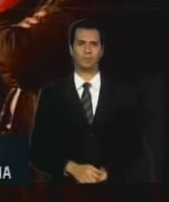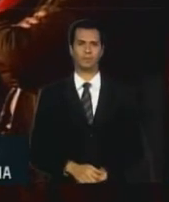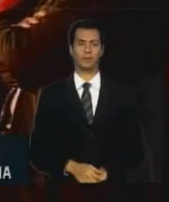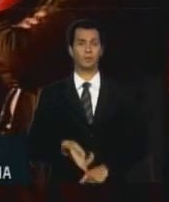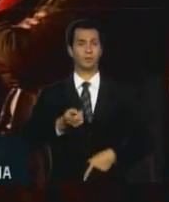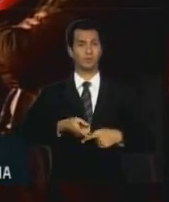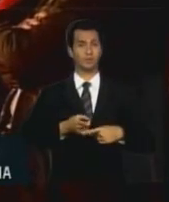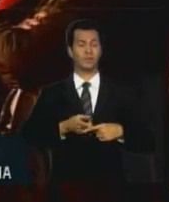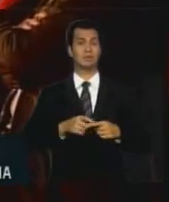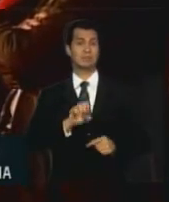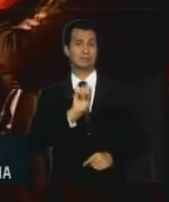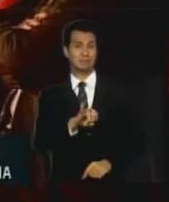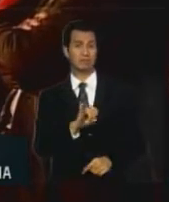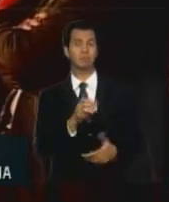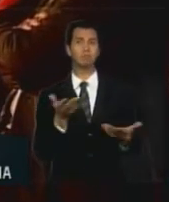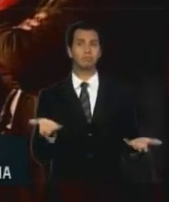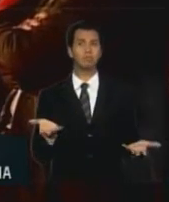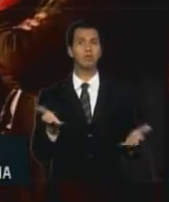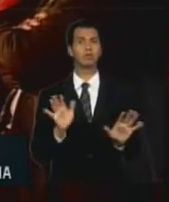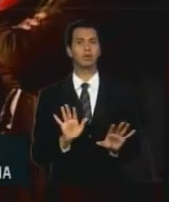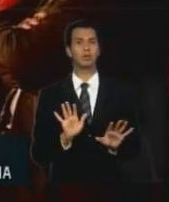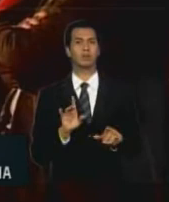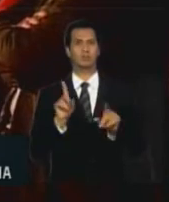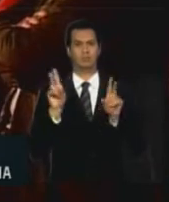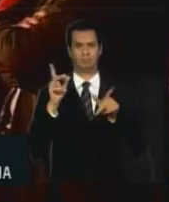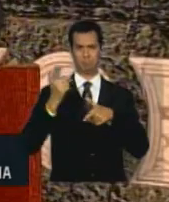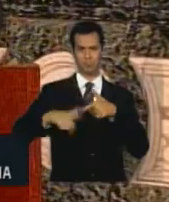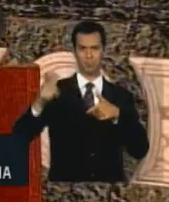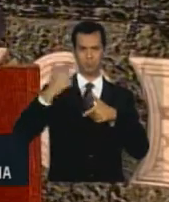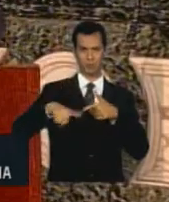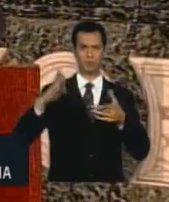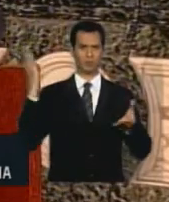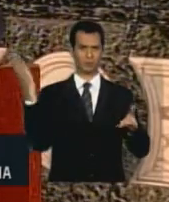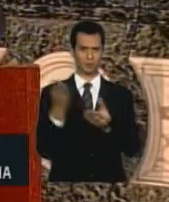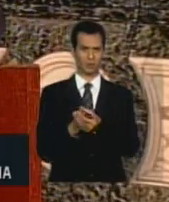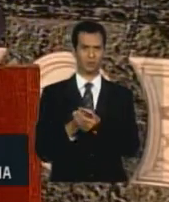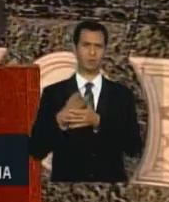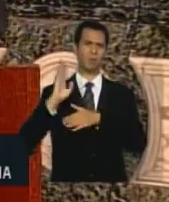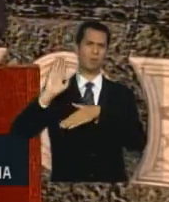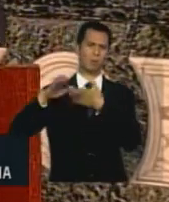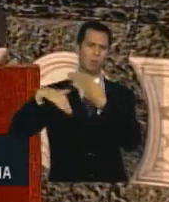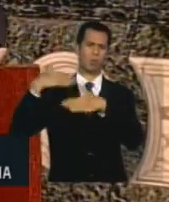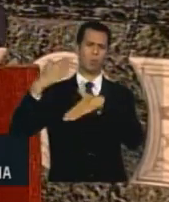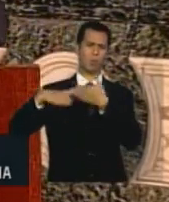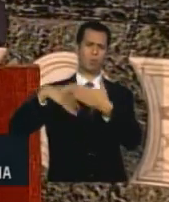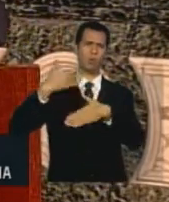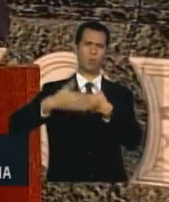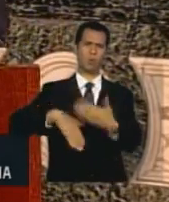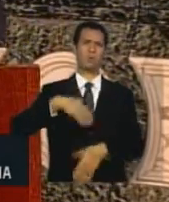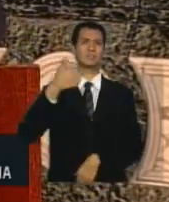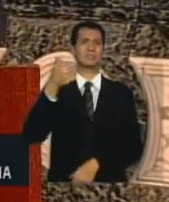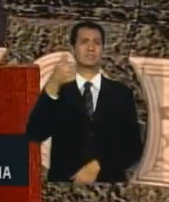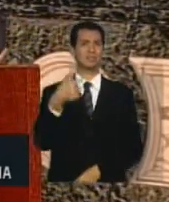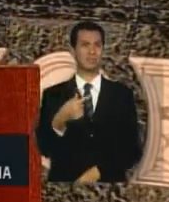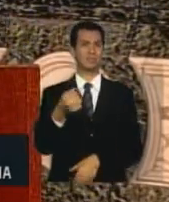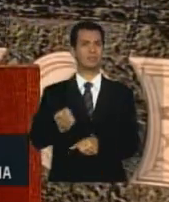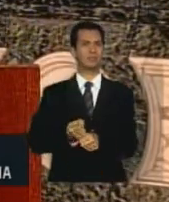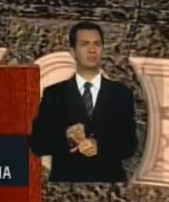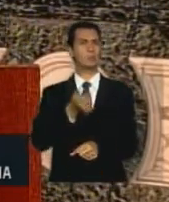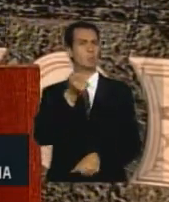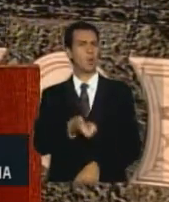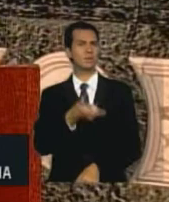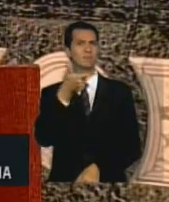Porque se é verdade que esta questão rolou durante 17 anos, quase 20